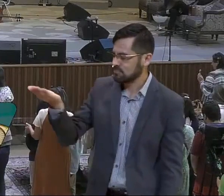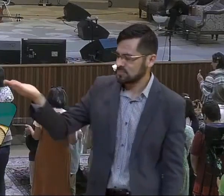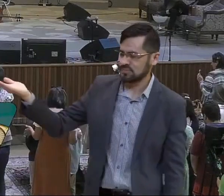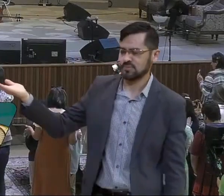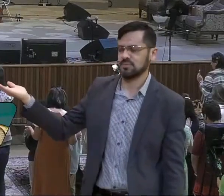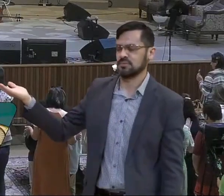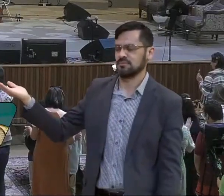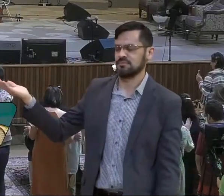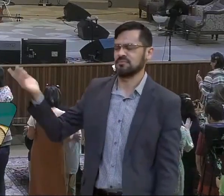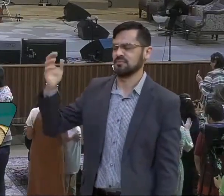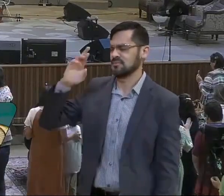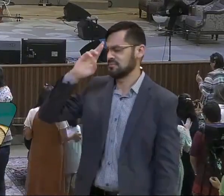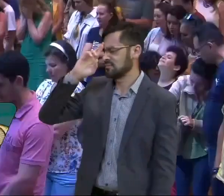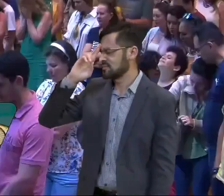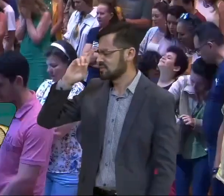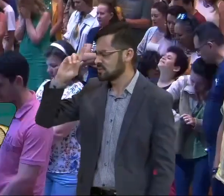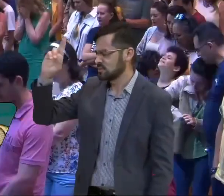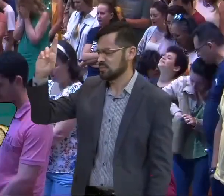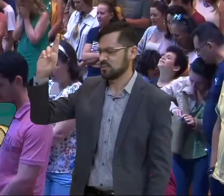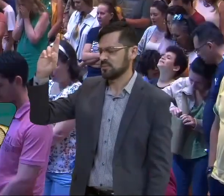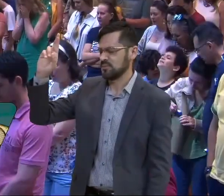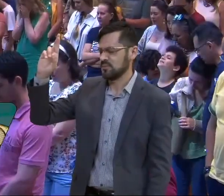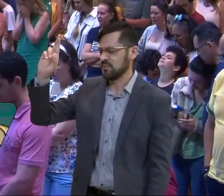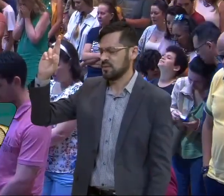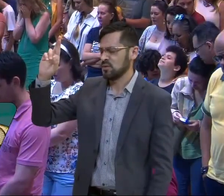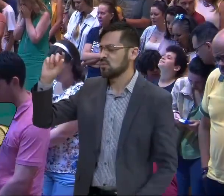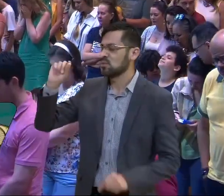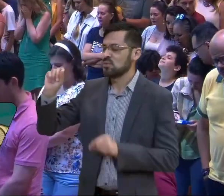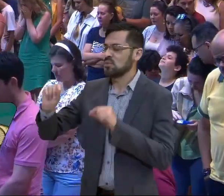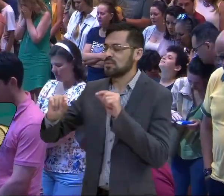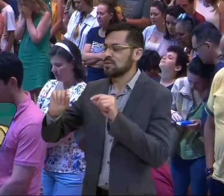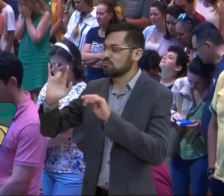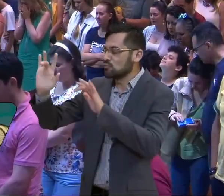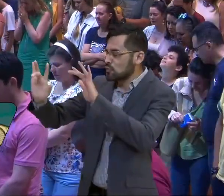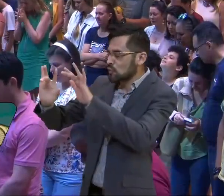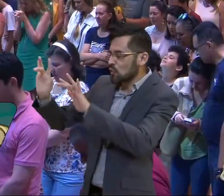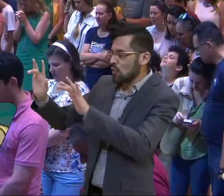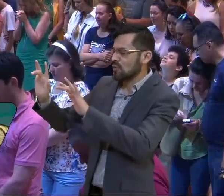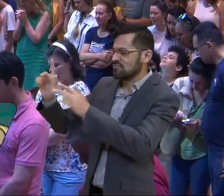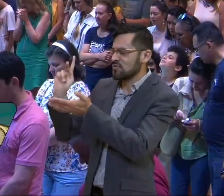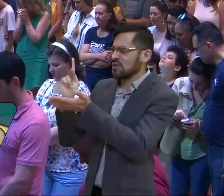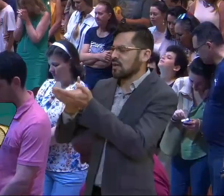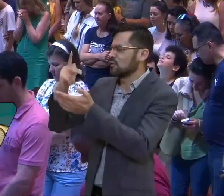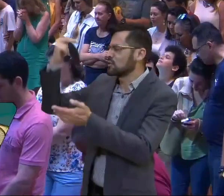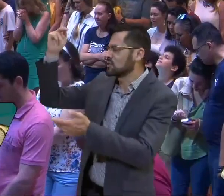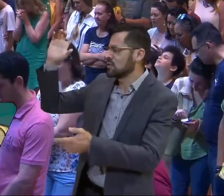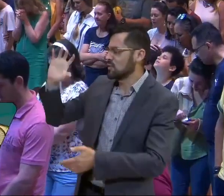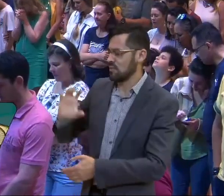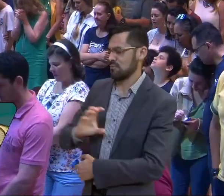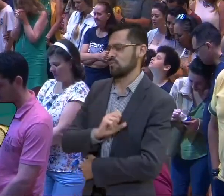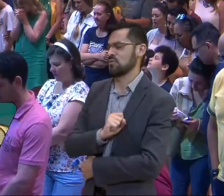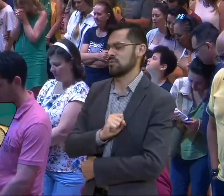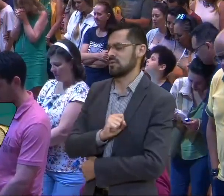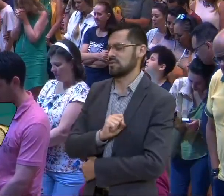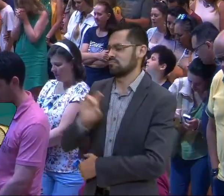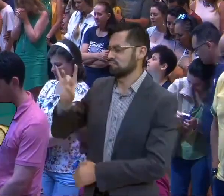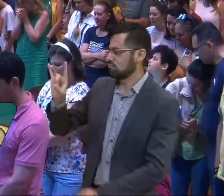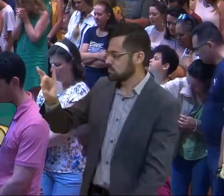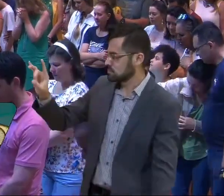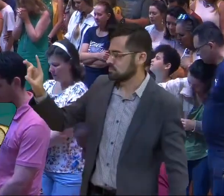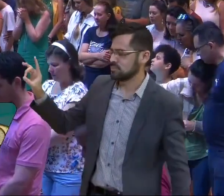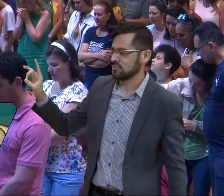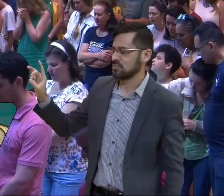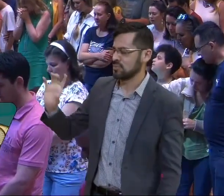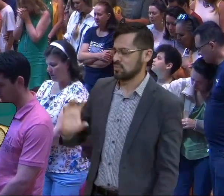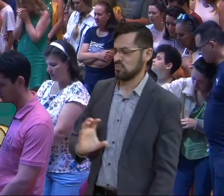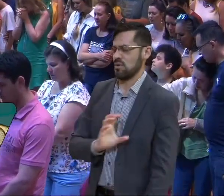Ah, Senhor, o que moveu o coração deles foi o amor do Senhor por eles.